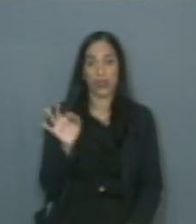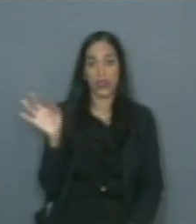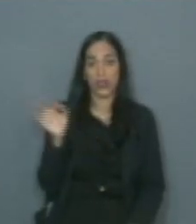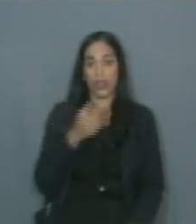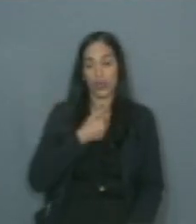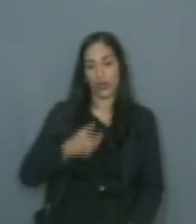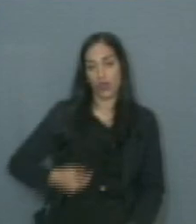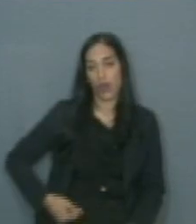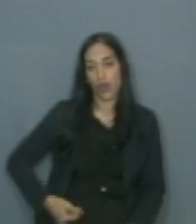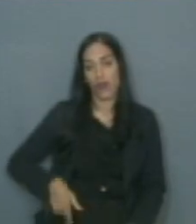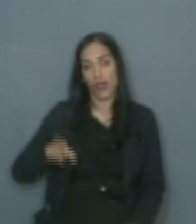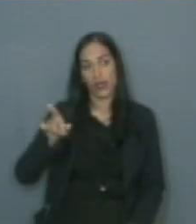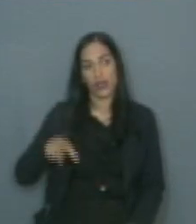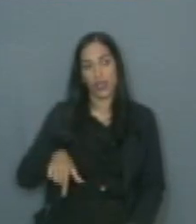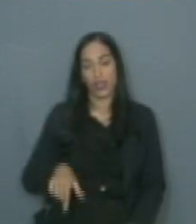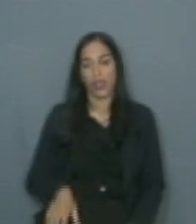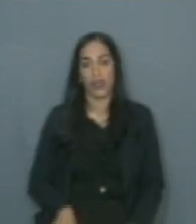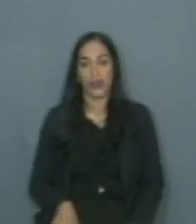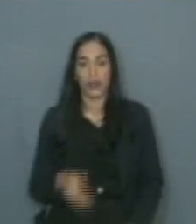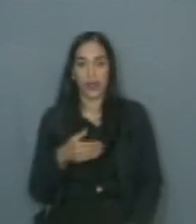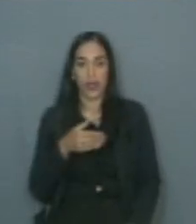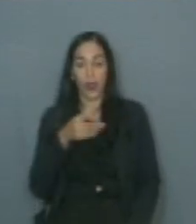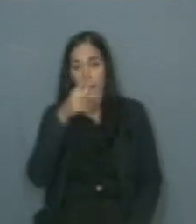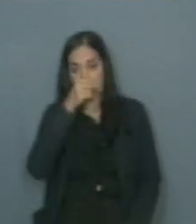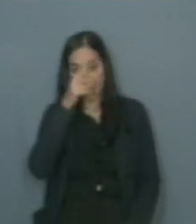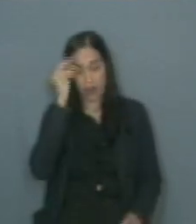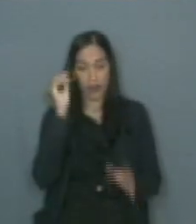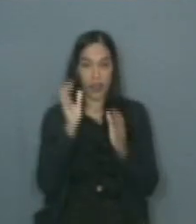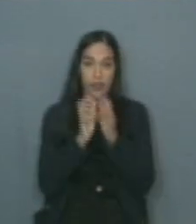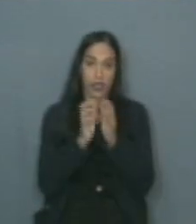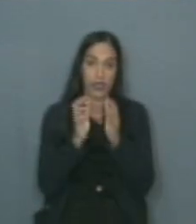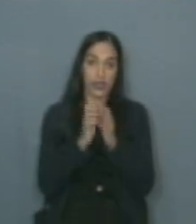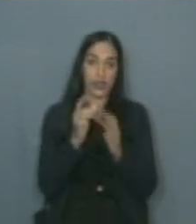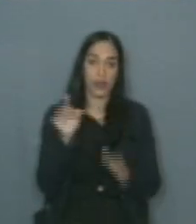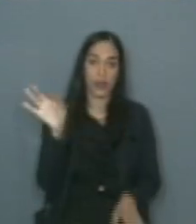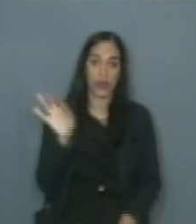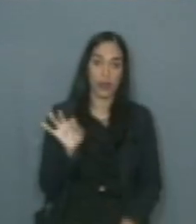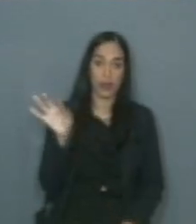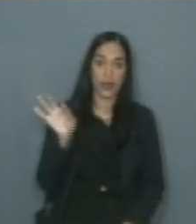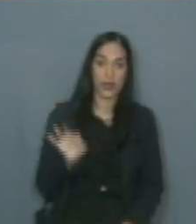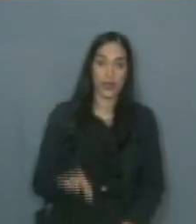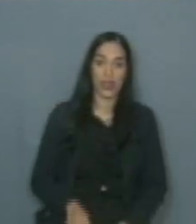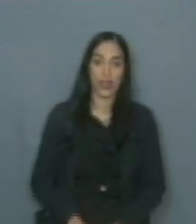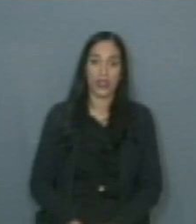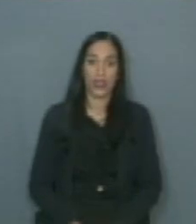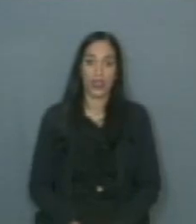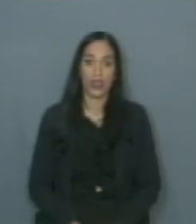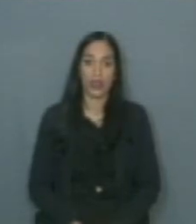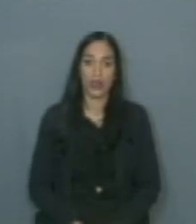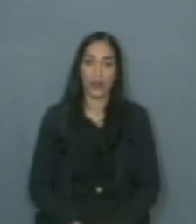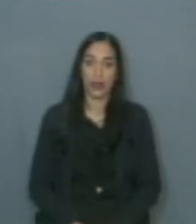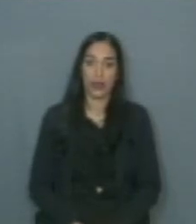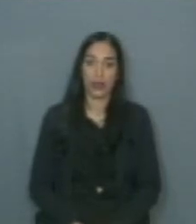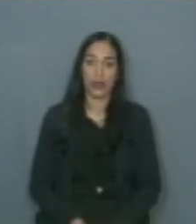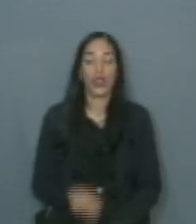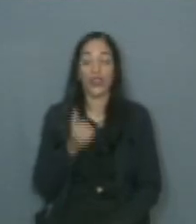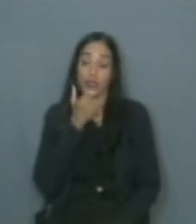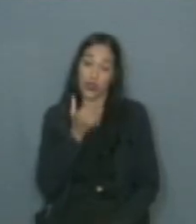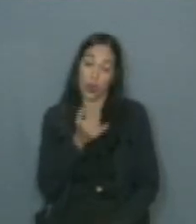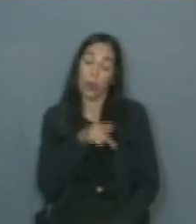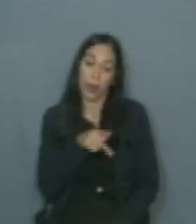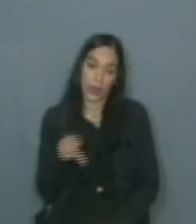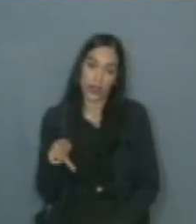governo dele, enquanto o prefeito do Recife aumenta em 1%. Mas vamos lá, desculpe aí,